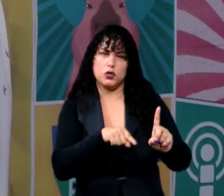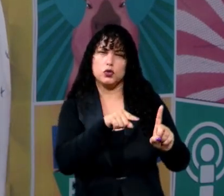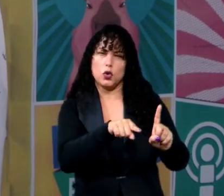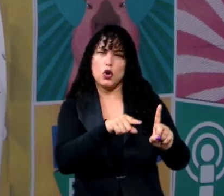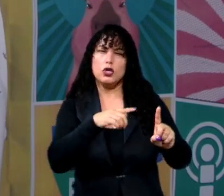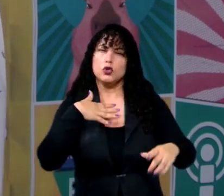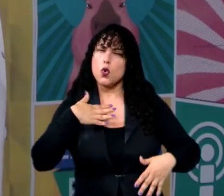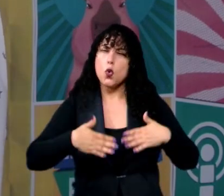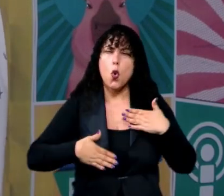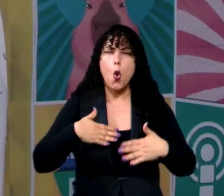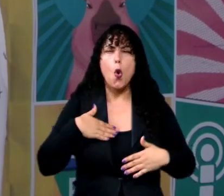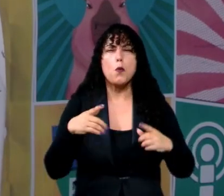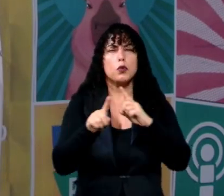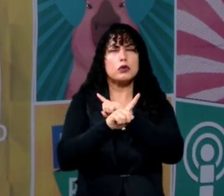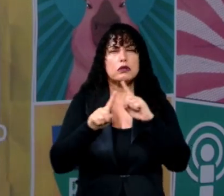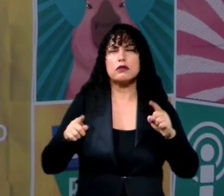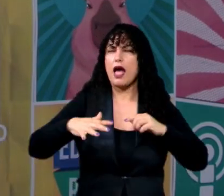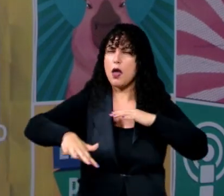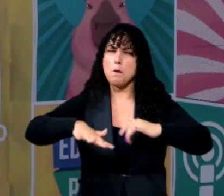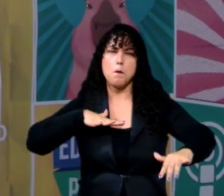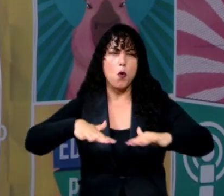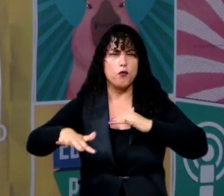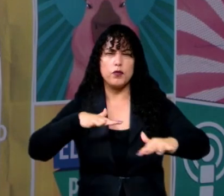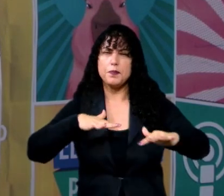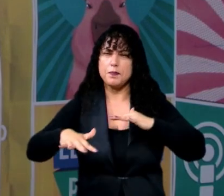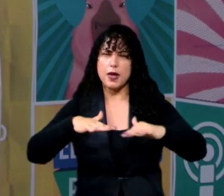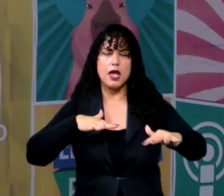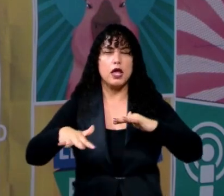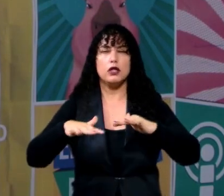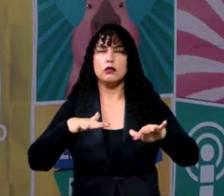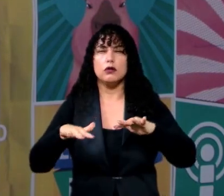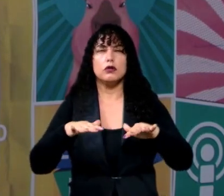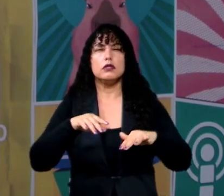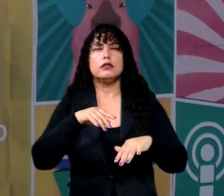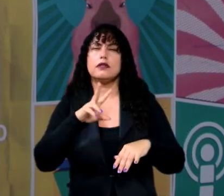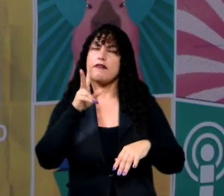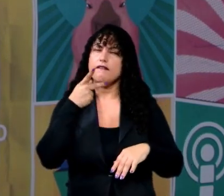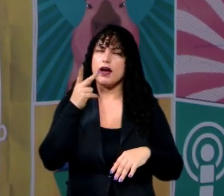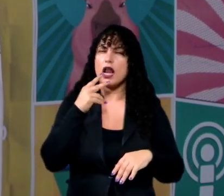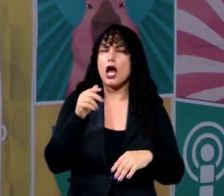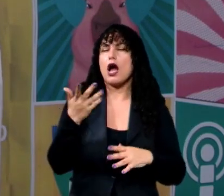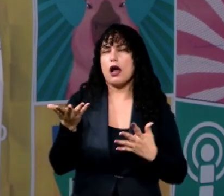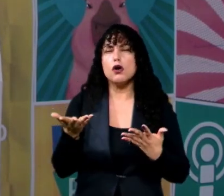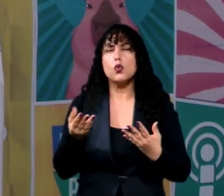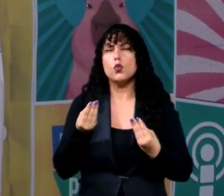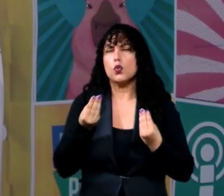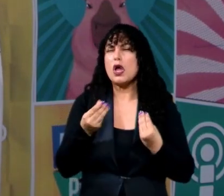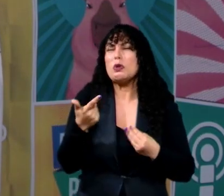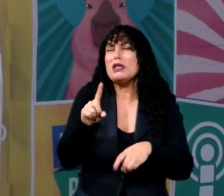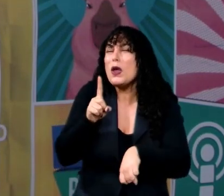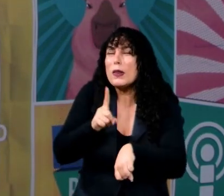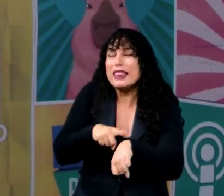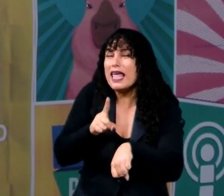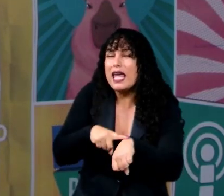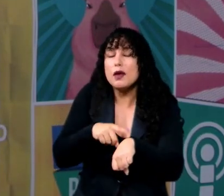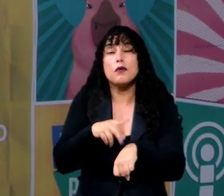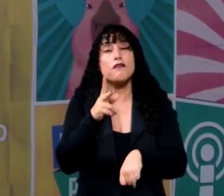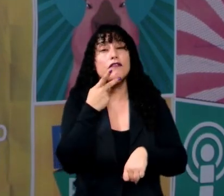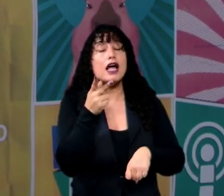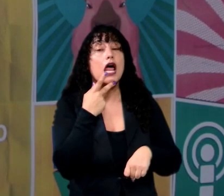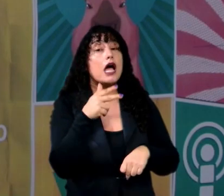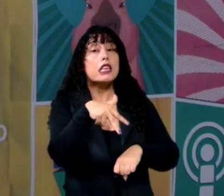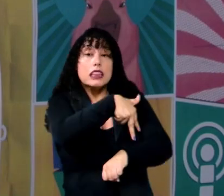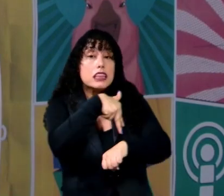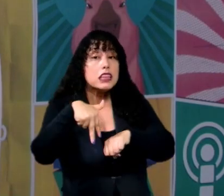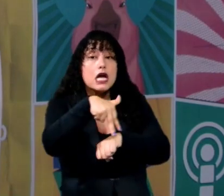se o corpo dela não estiver em movimento, e aí você vai me dizer, eu não tenho tempo, eu vou dizer,